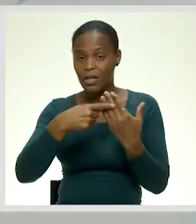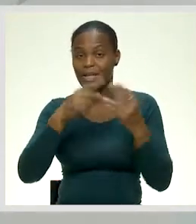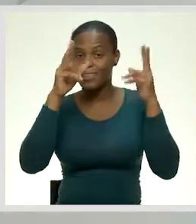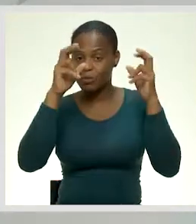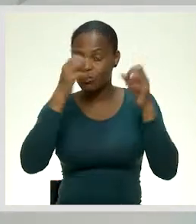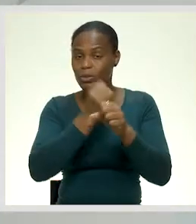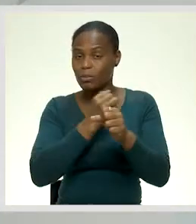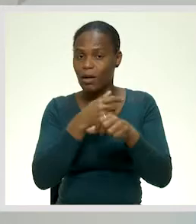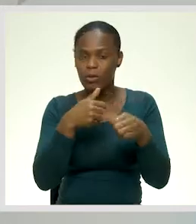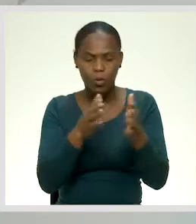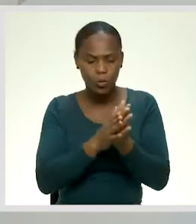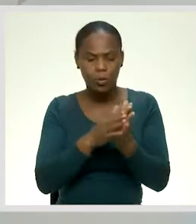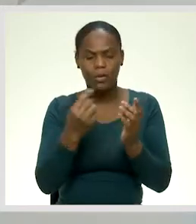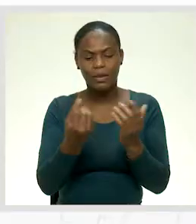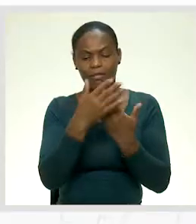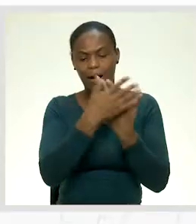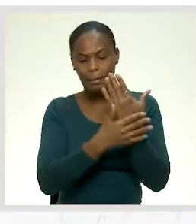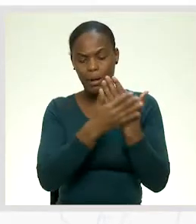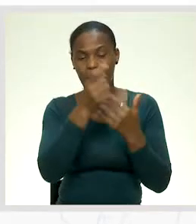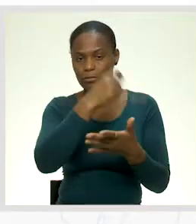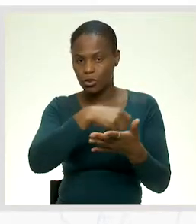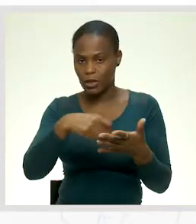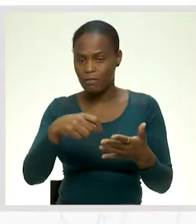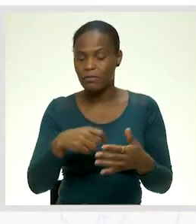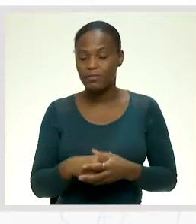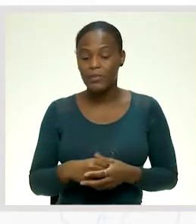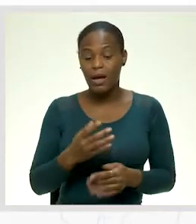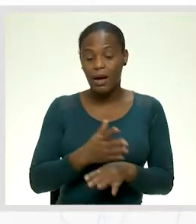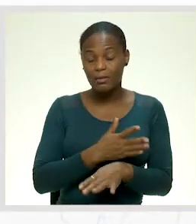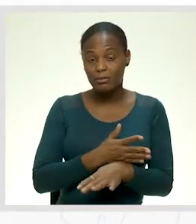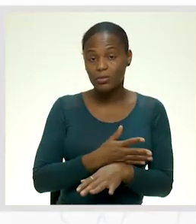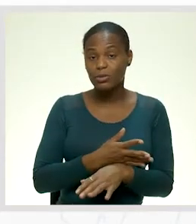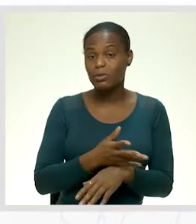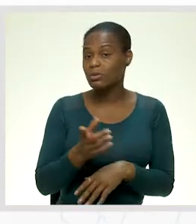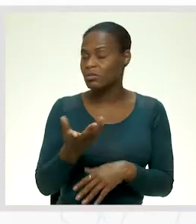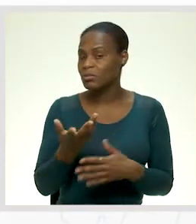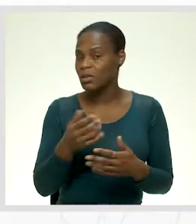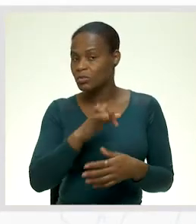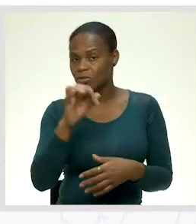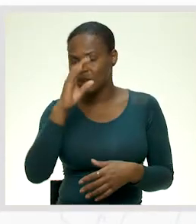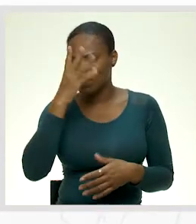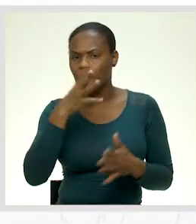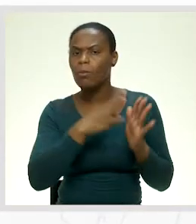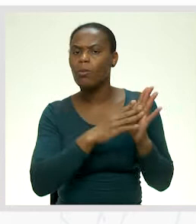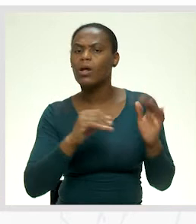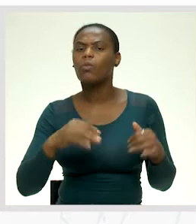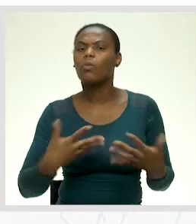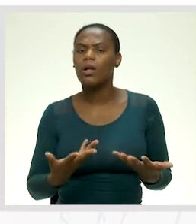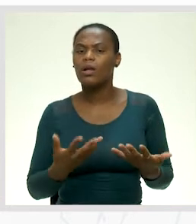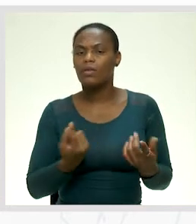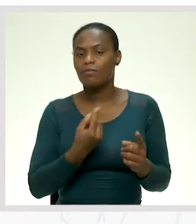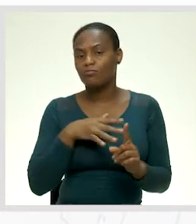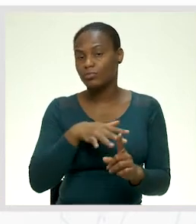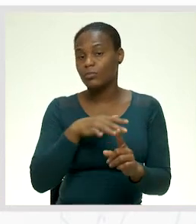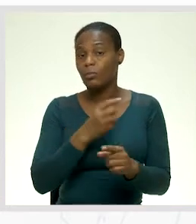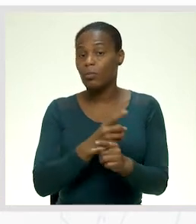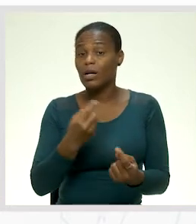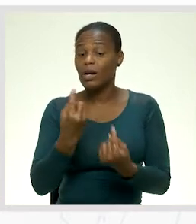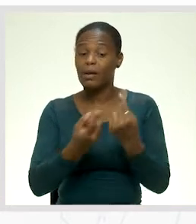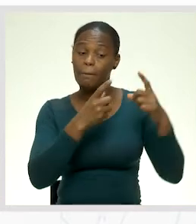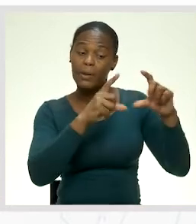podemos colocar na capa. Portanto, antes de mais nada, saiba qual o modelo que deverá ser seguido, porque cada uma empresa ou instituição